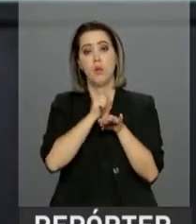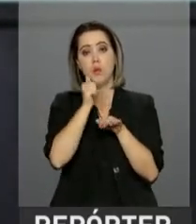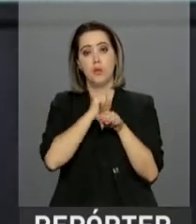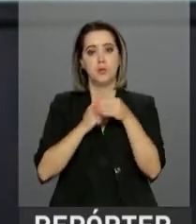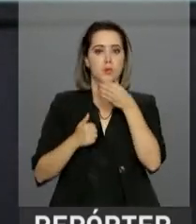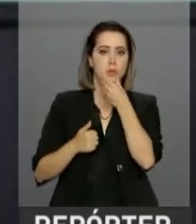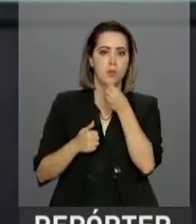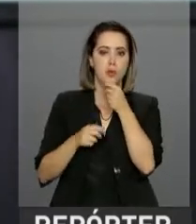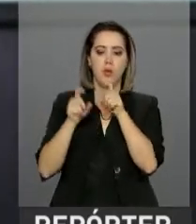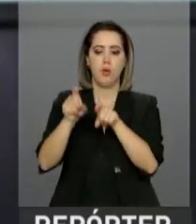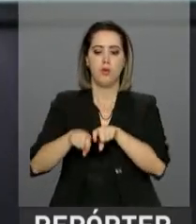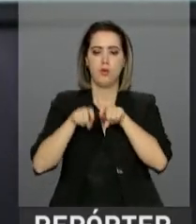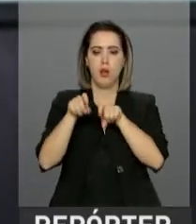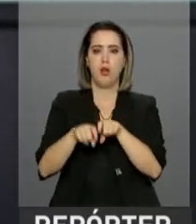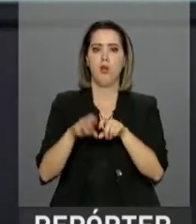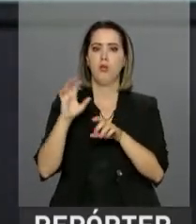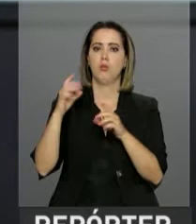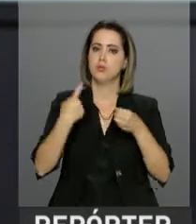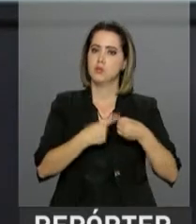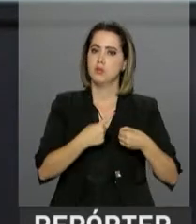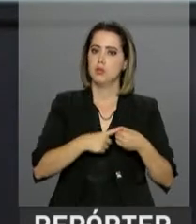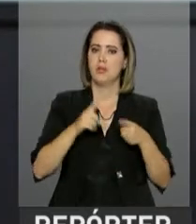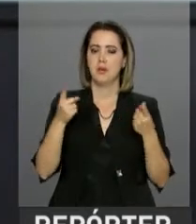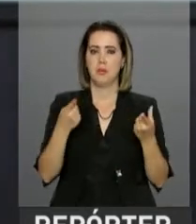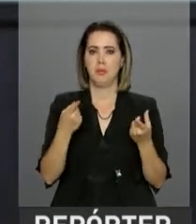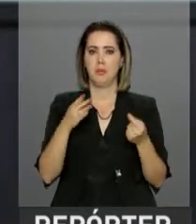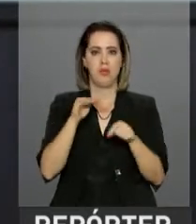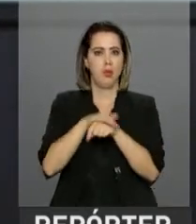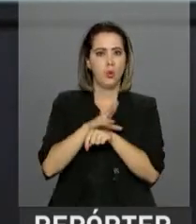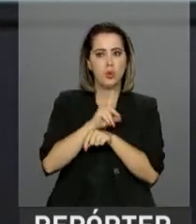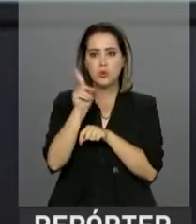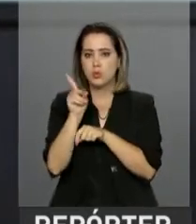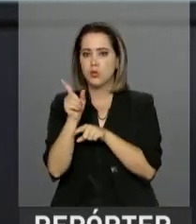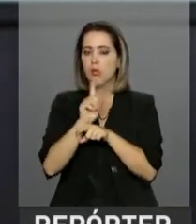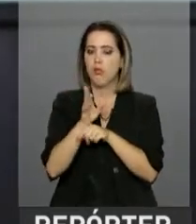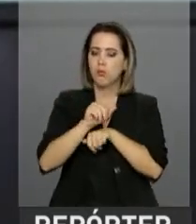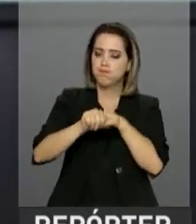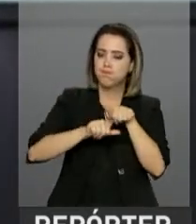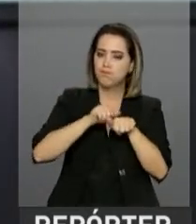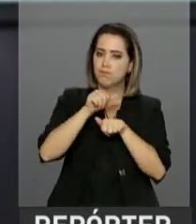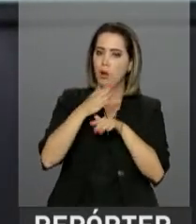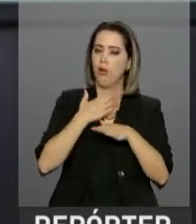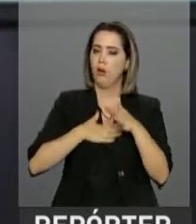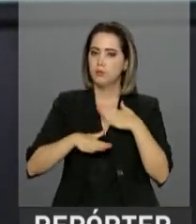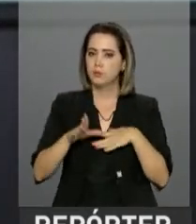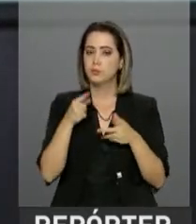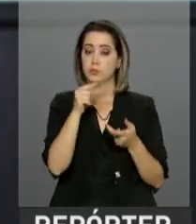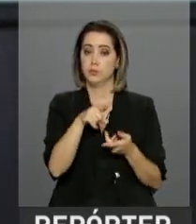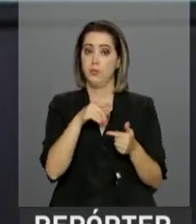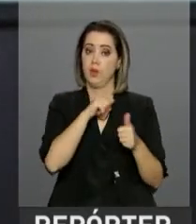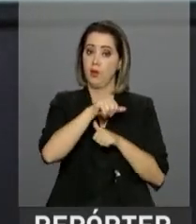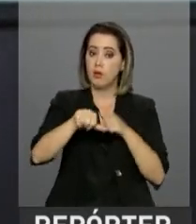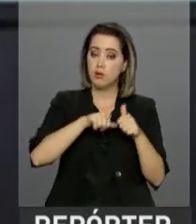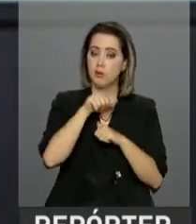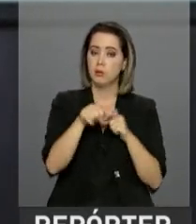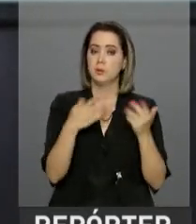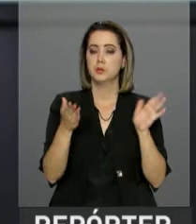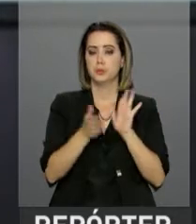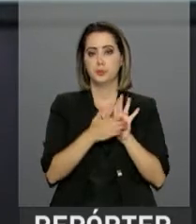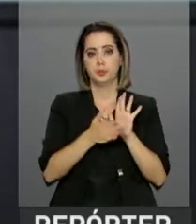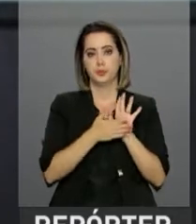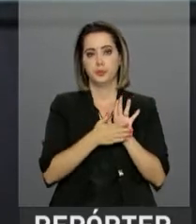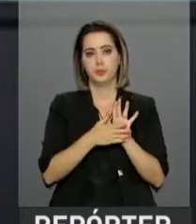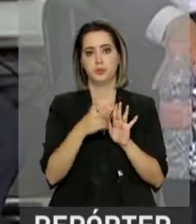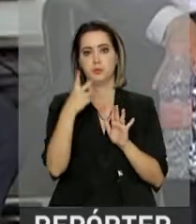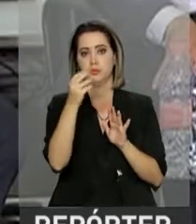mulheres, urbanos e rurais, mas não da noite para o dia. Tem uma transição no meio do caminho. E a transição que está sendo proposta, ela